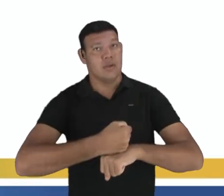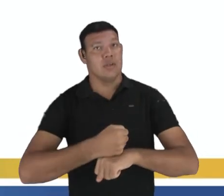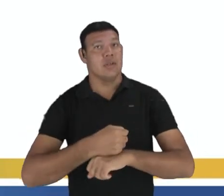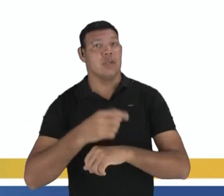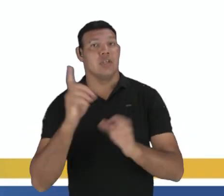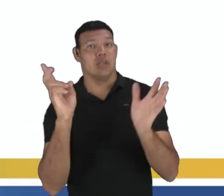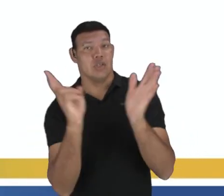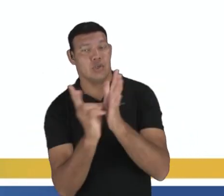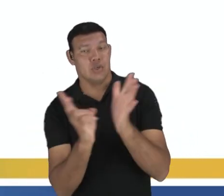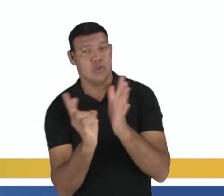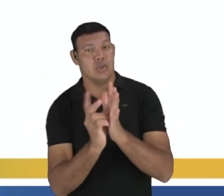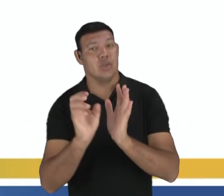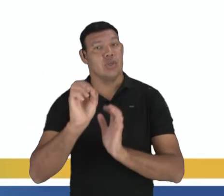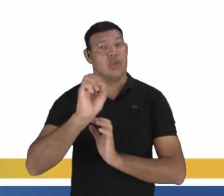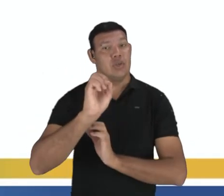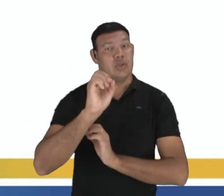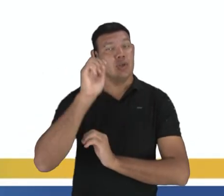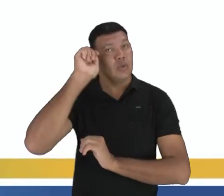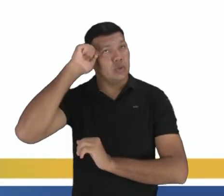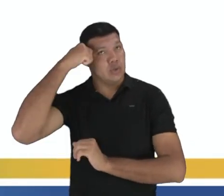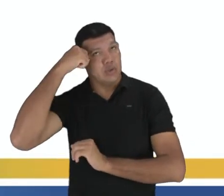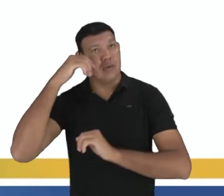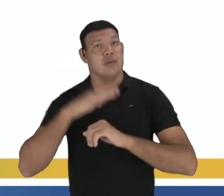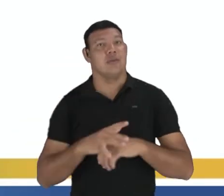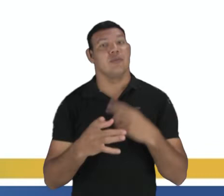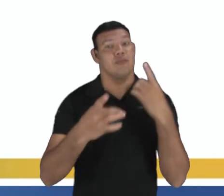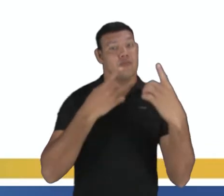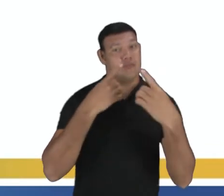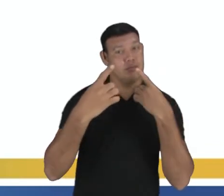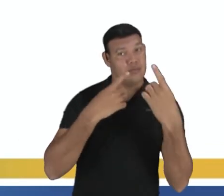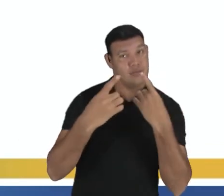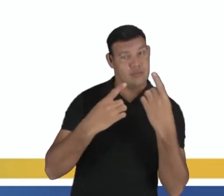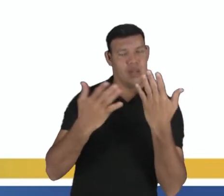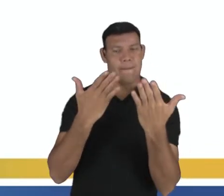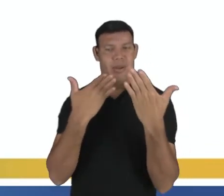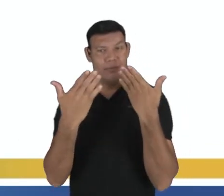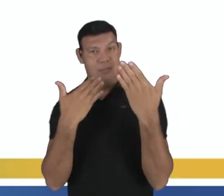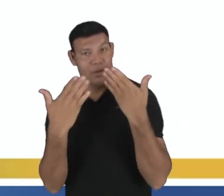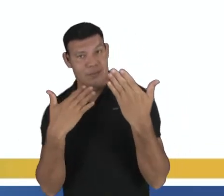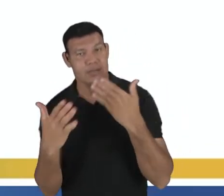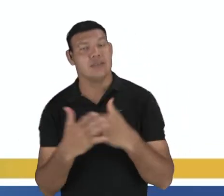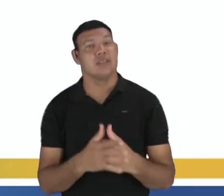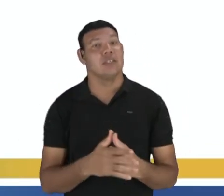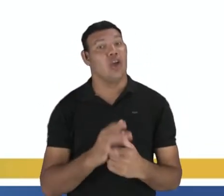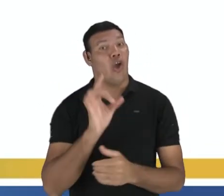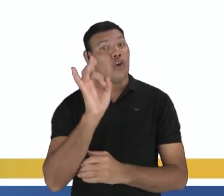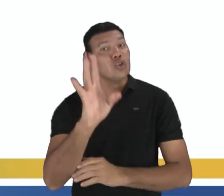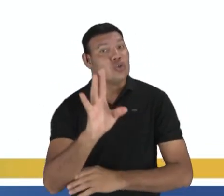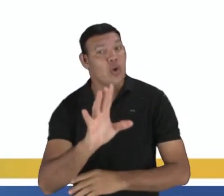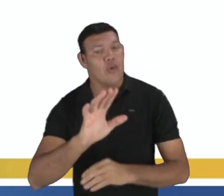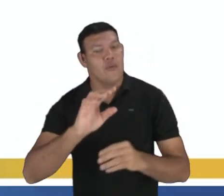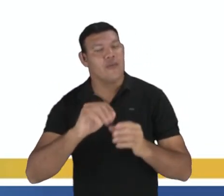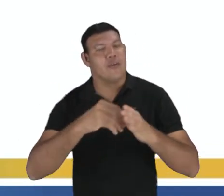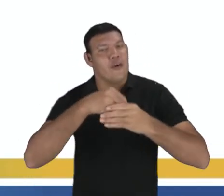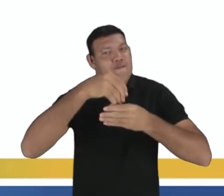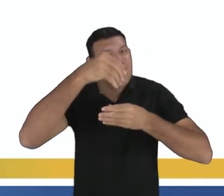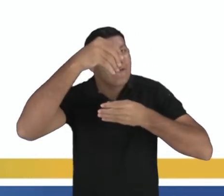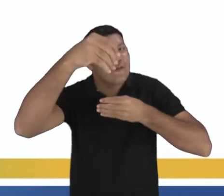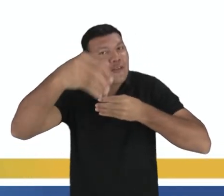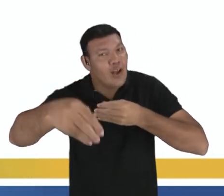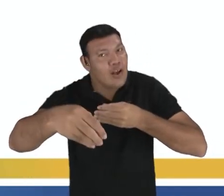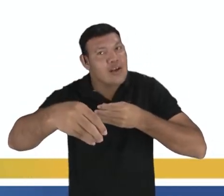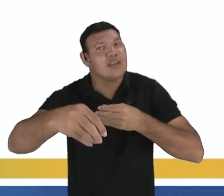O que você tem que prestar atenção nesse texto aqui? Nós temos um diálogo, claro, mas nós temos, além